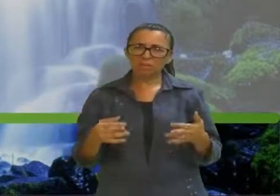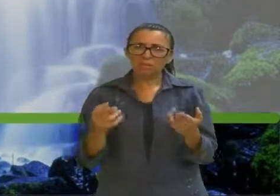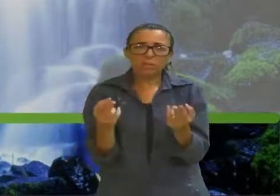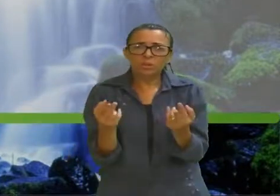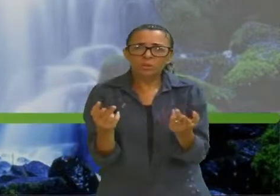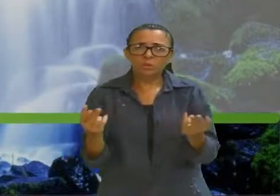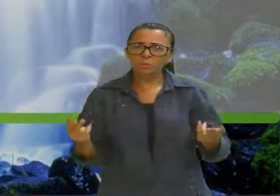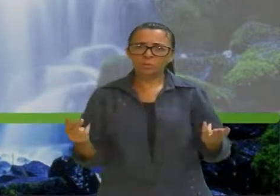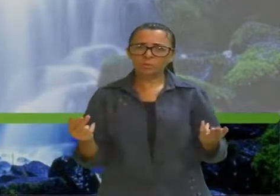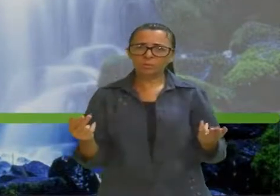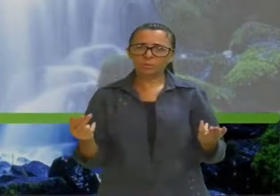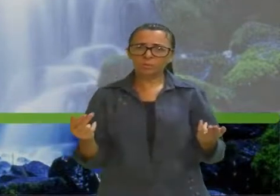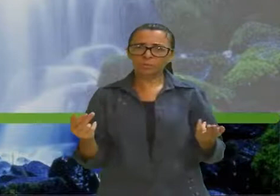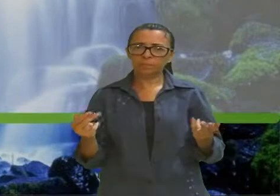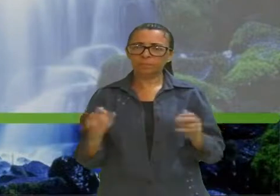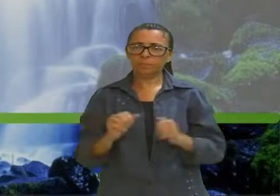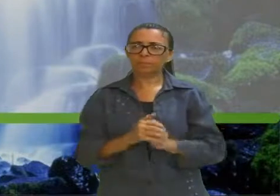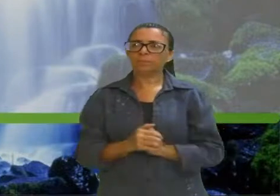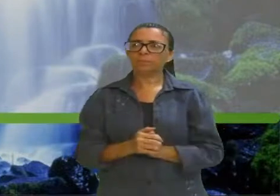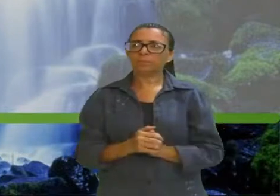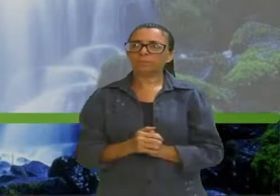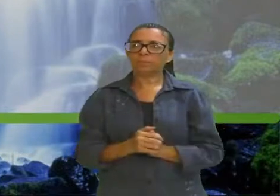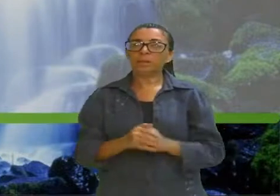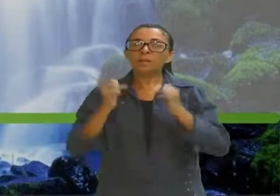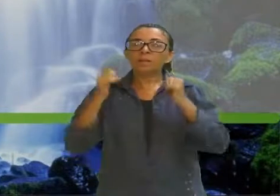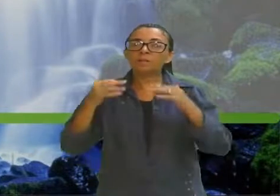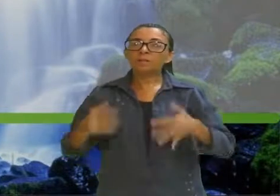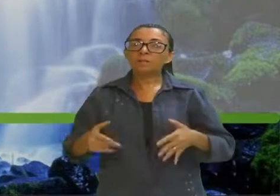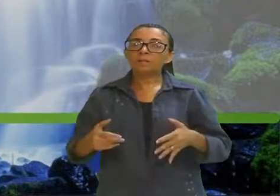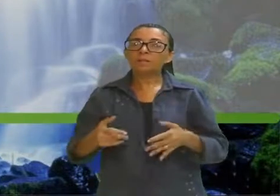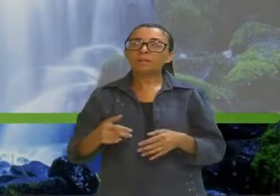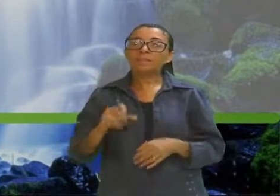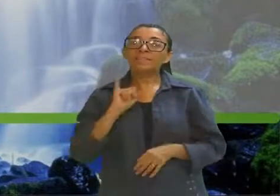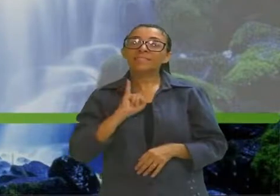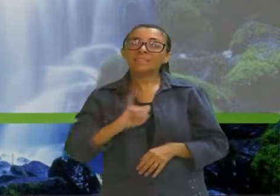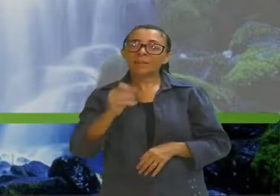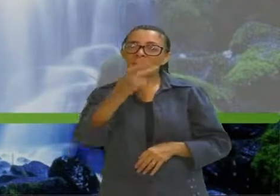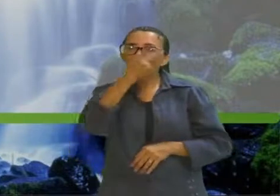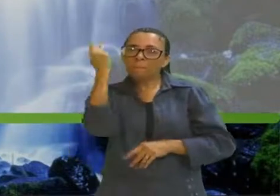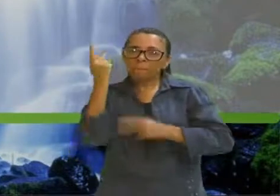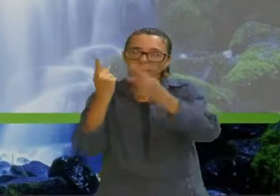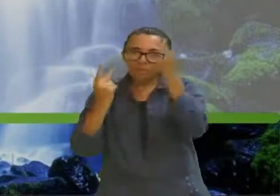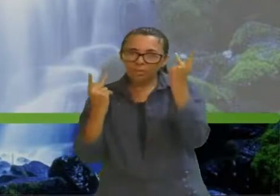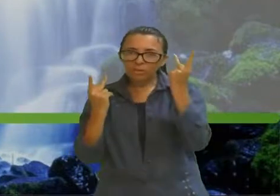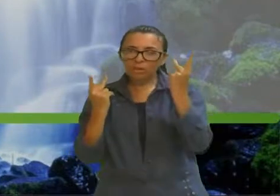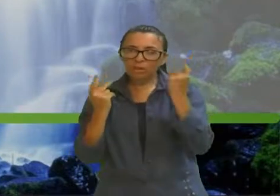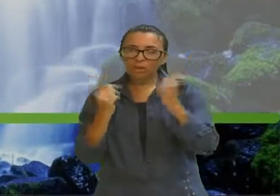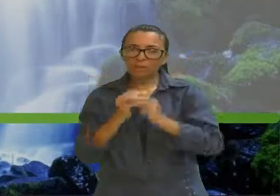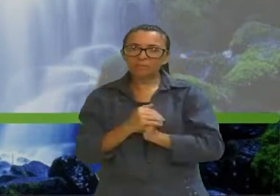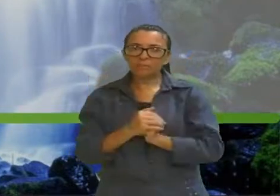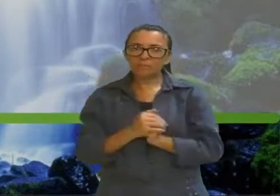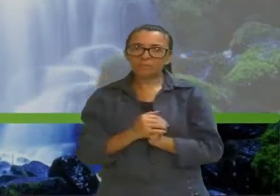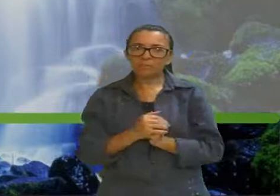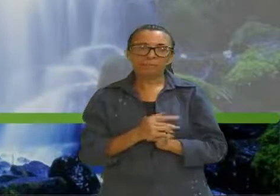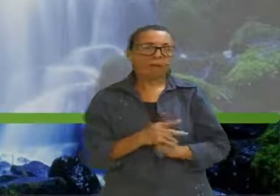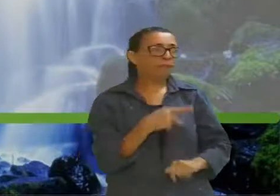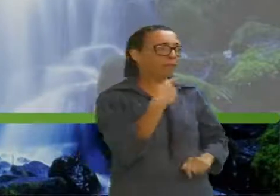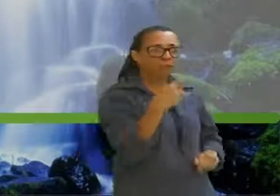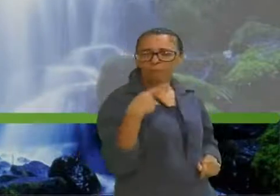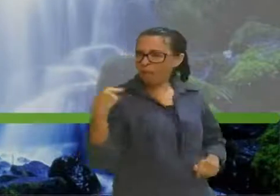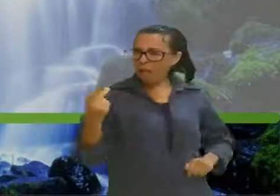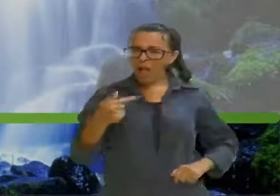ações é estéril, ou seja, não dá frutos, é estéril. Então, você dizer que tem fé, se eu e